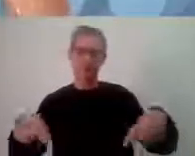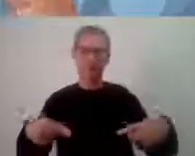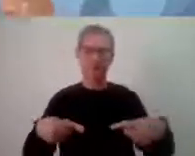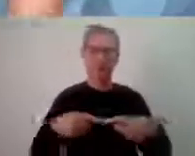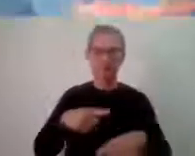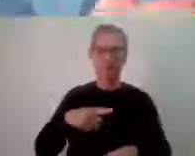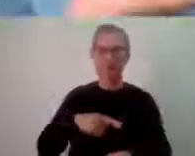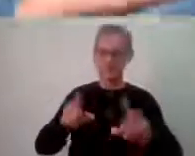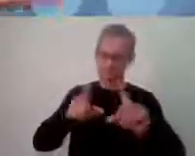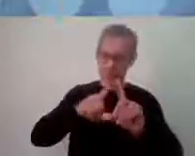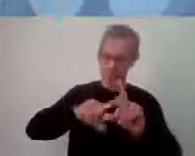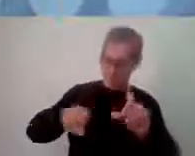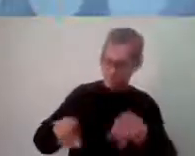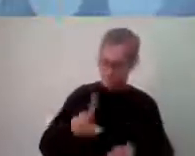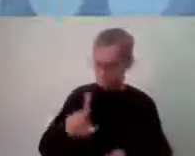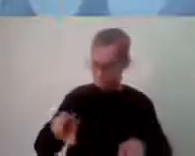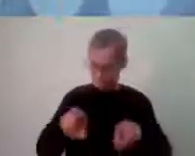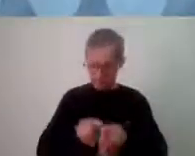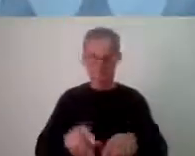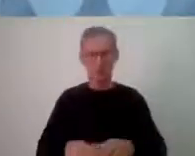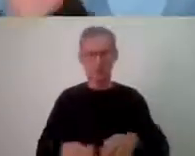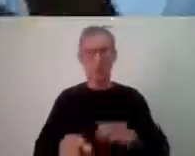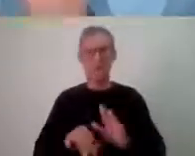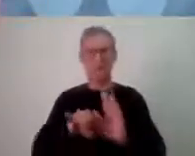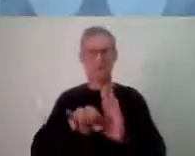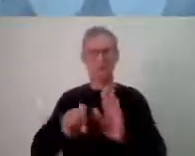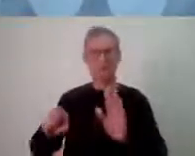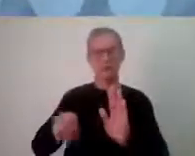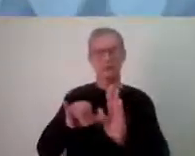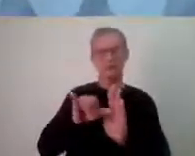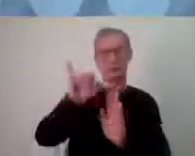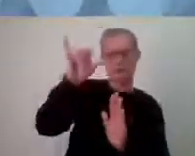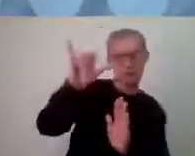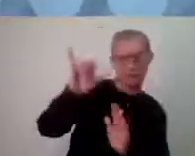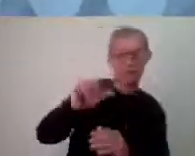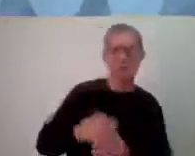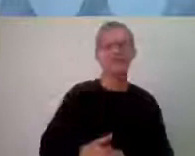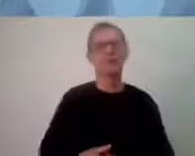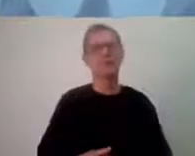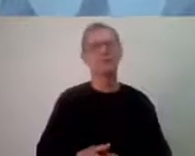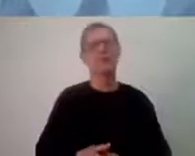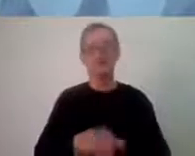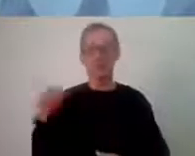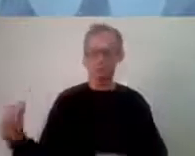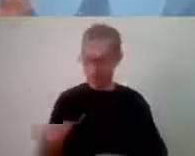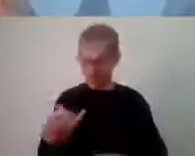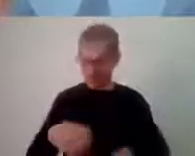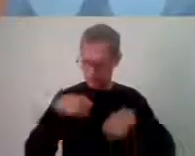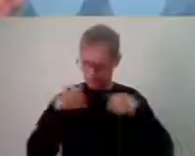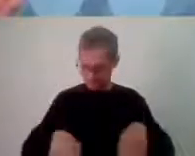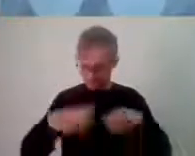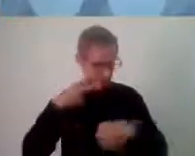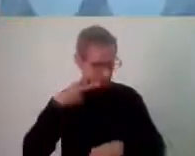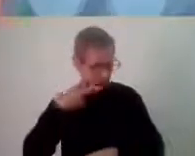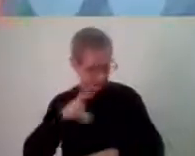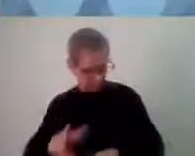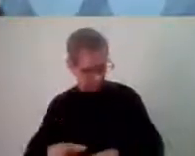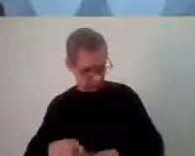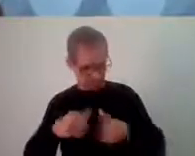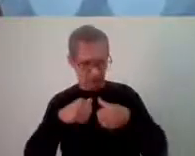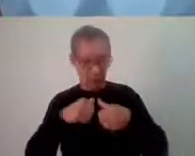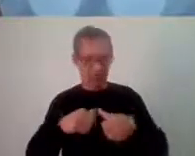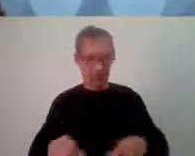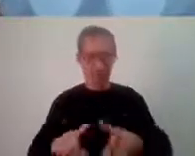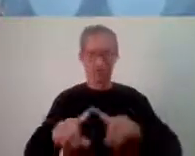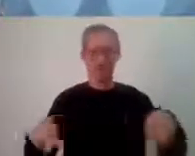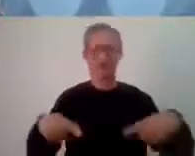você tem uma curva e delimitada pelo eixo X ou pelo eixo Y. É essencial, porque você precisa ver onde está